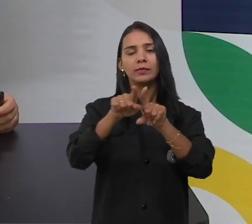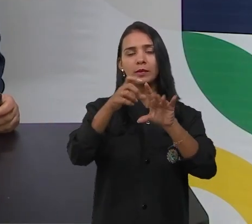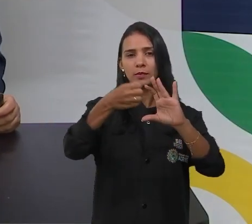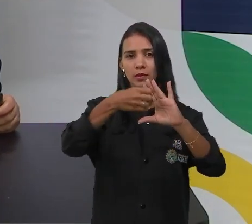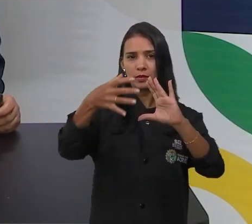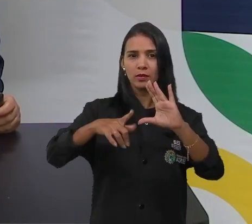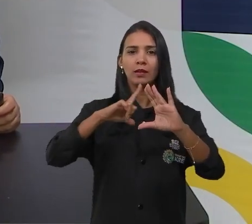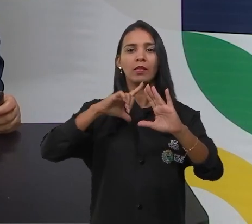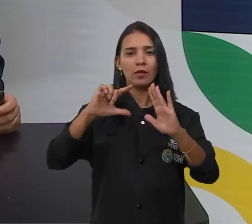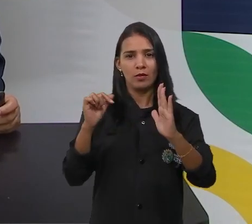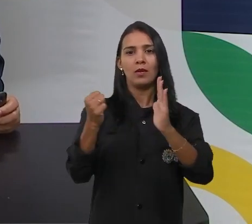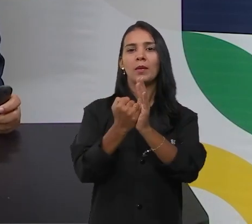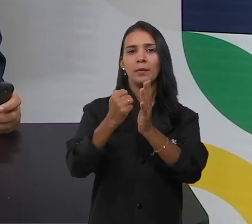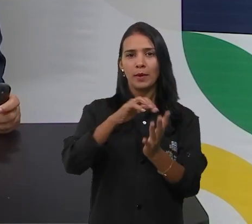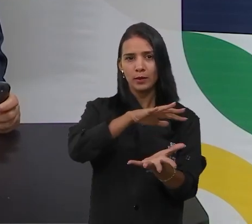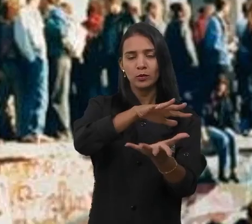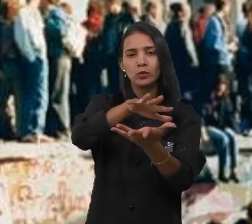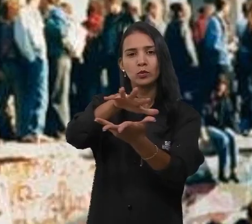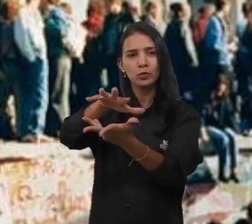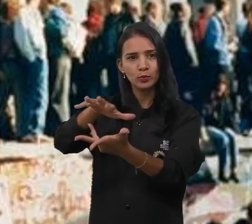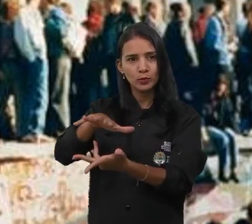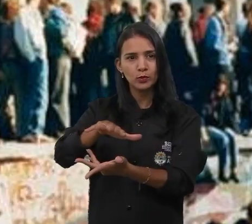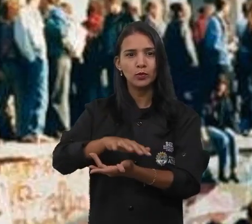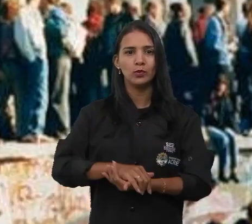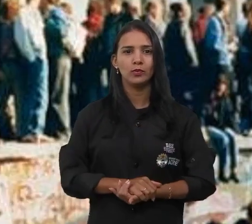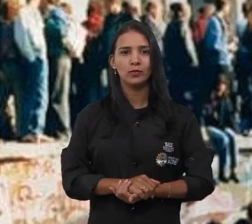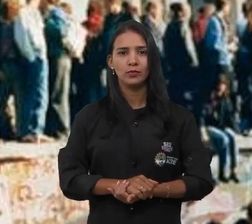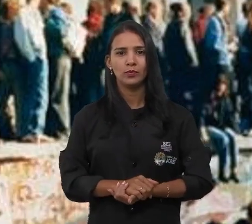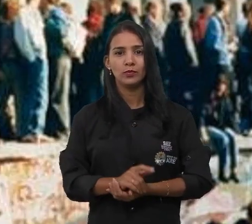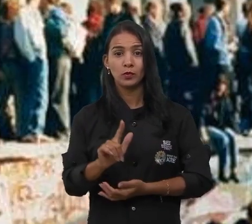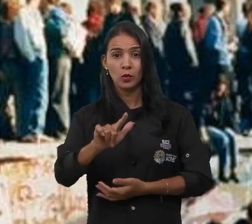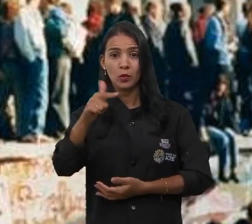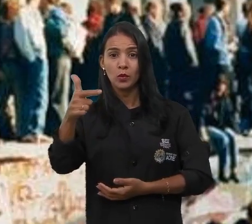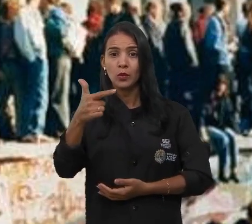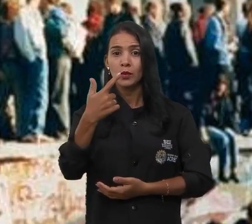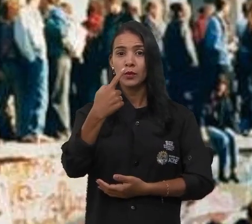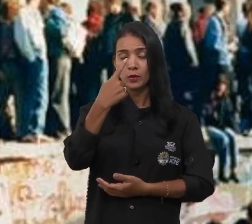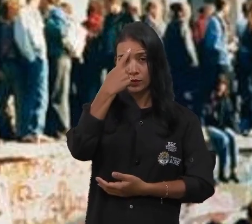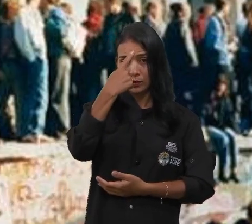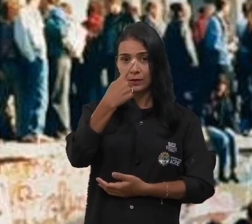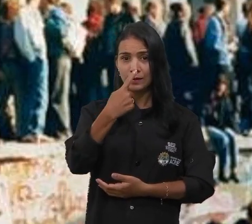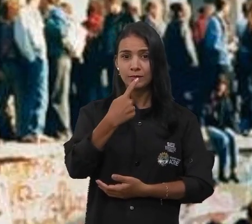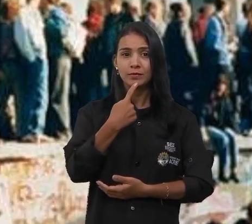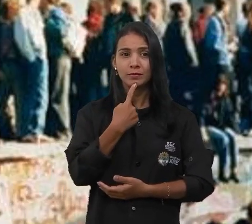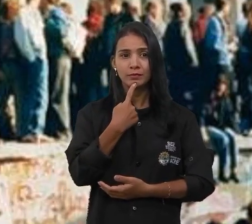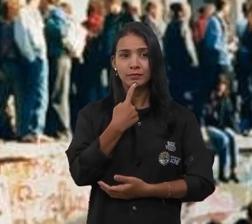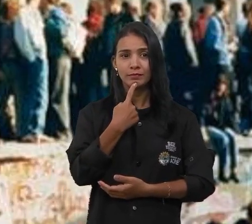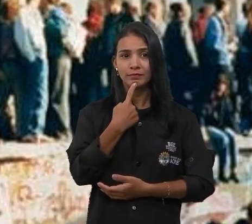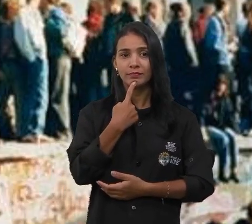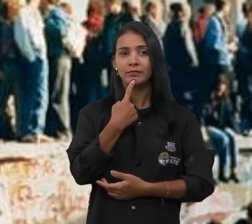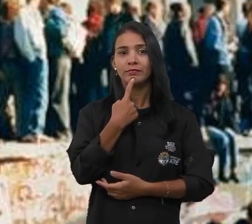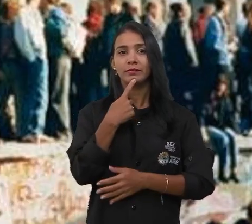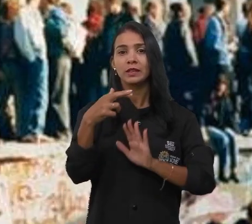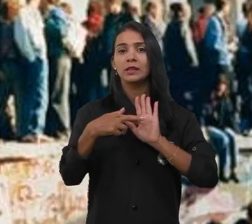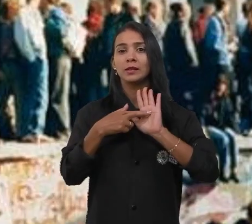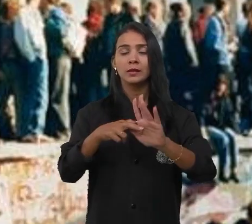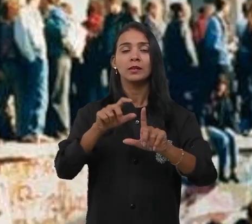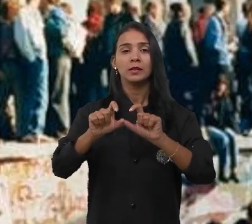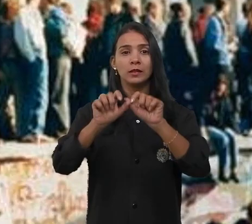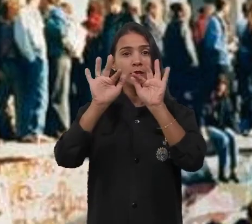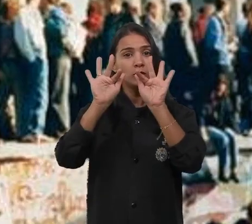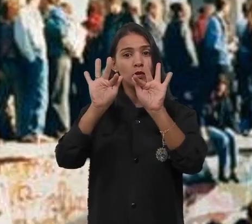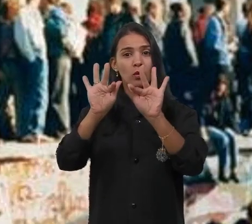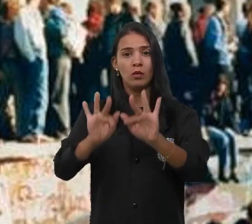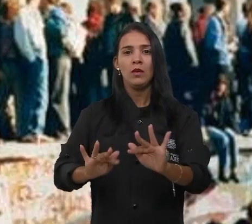impactos globais. Bom, aqui uma imagem que vem representando o fim desse período, chamado de